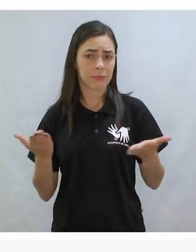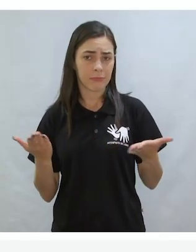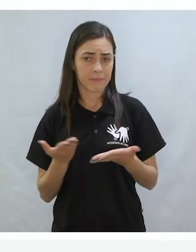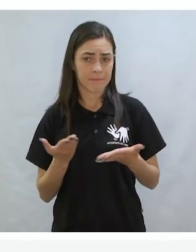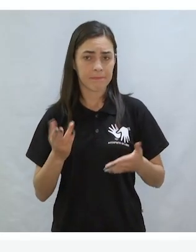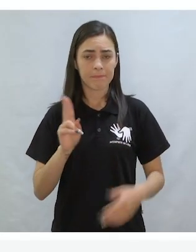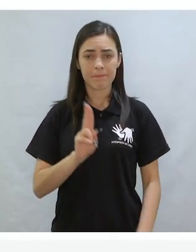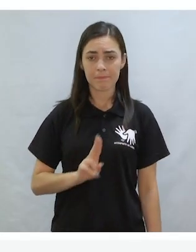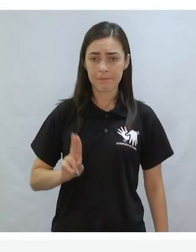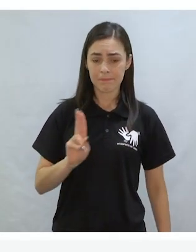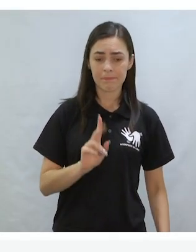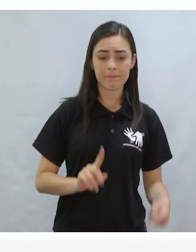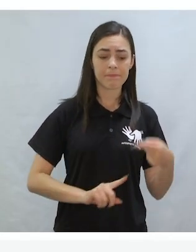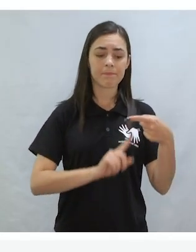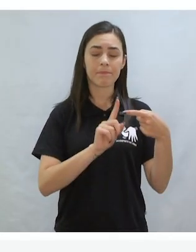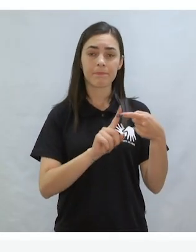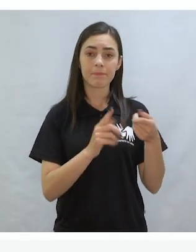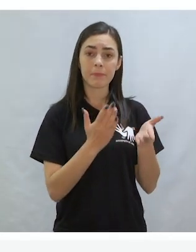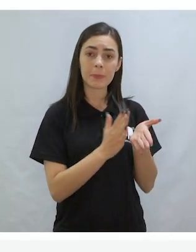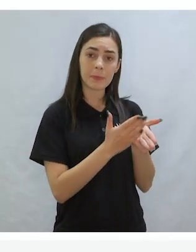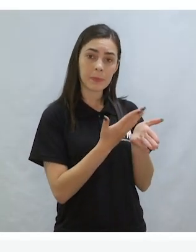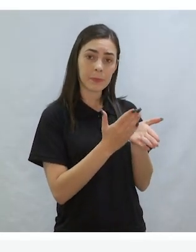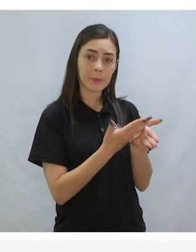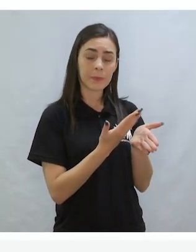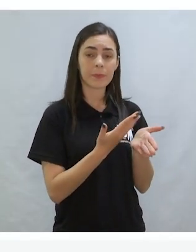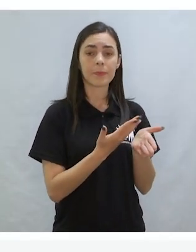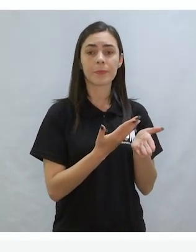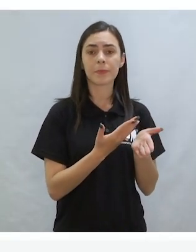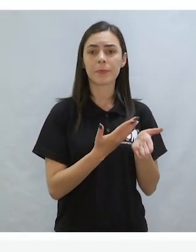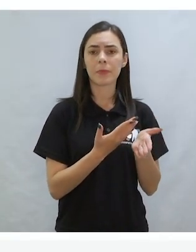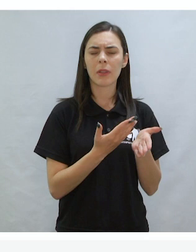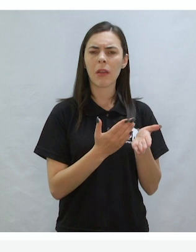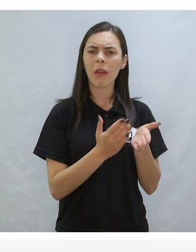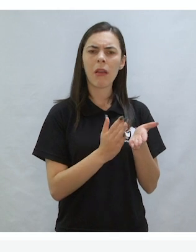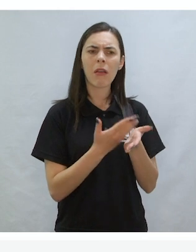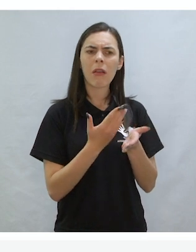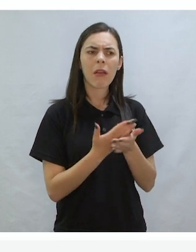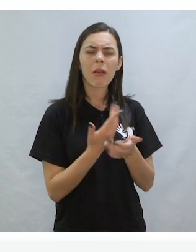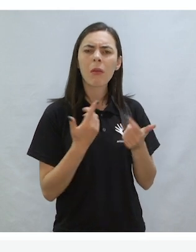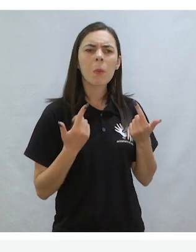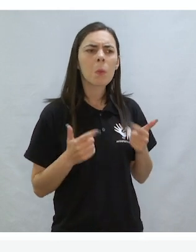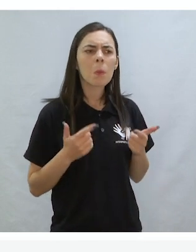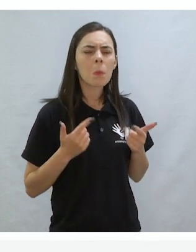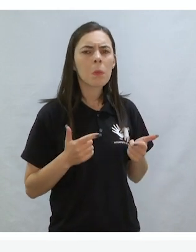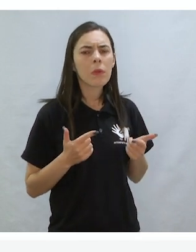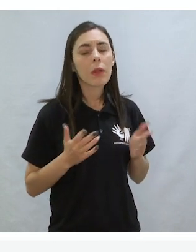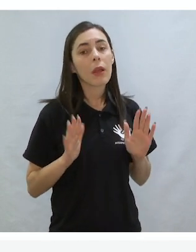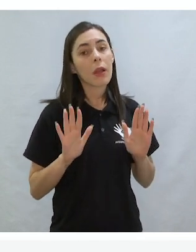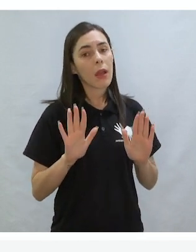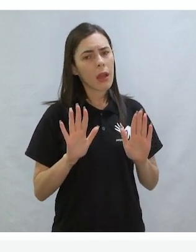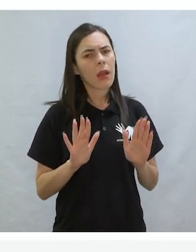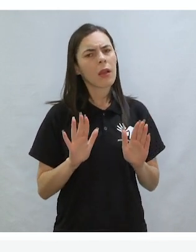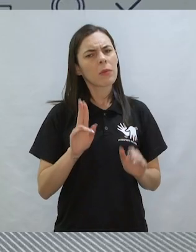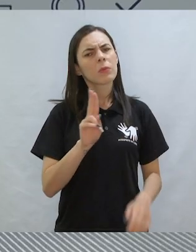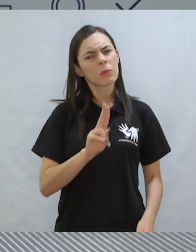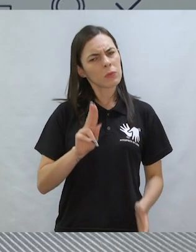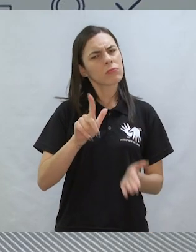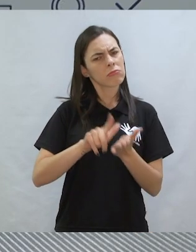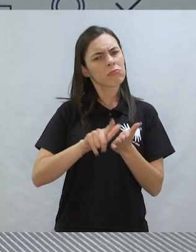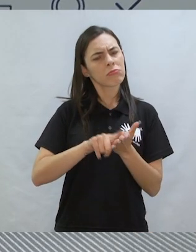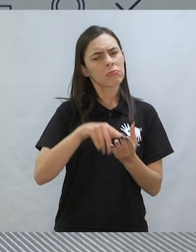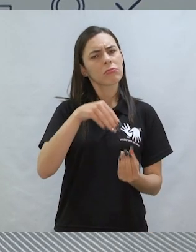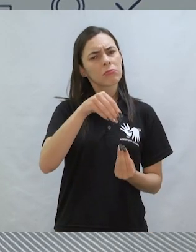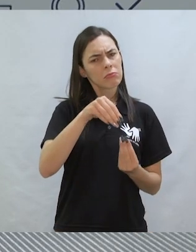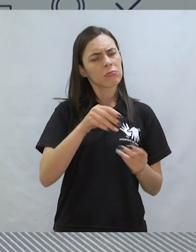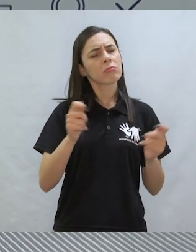precisar para a nossa aula de hoje. Vamos precisar do caderno. Prof, eu não tenho caderno. Ah, então pega uma